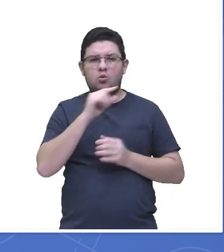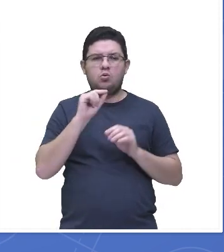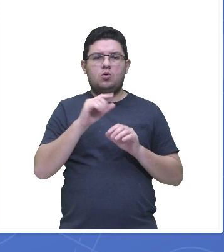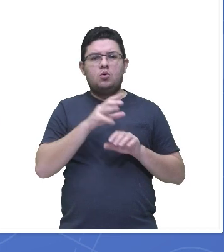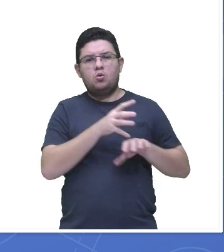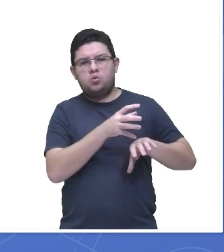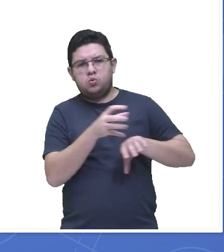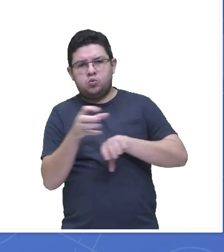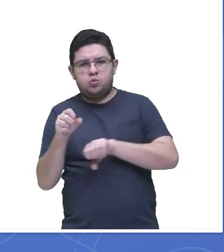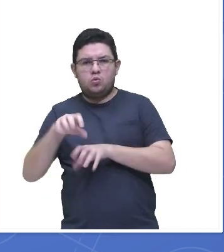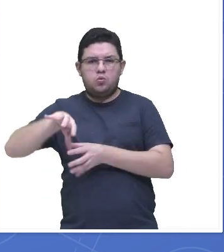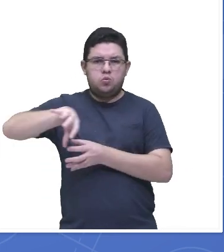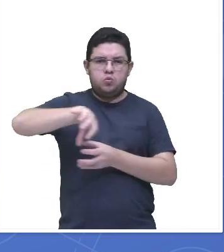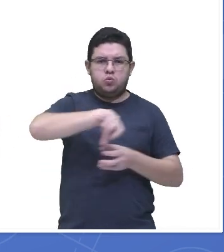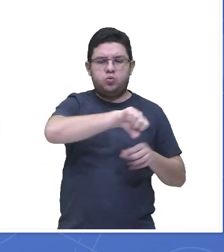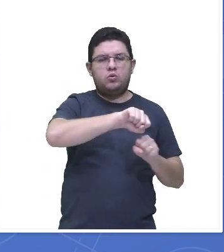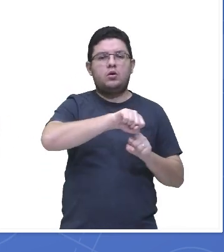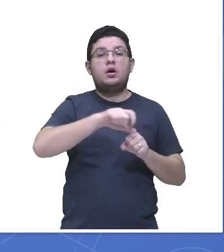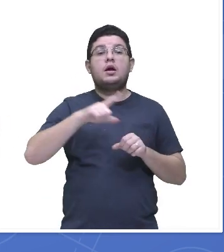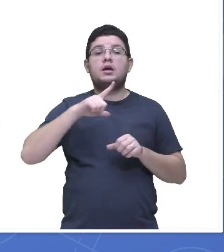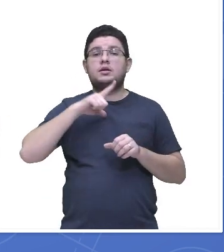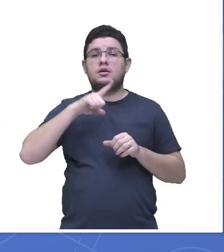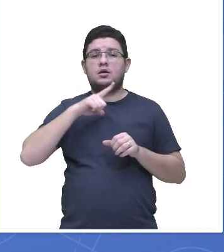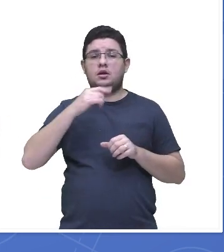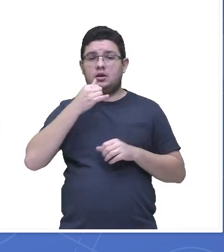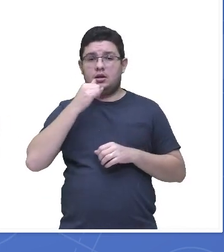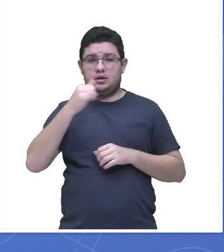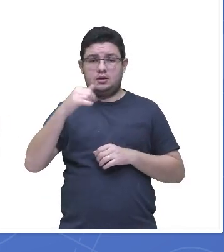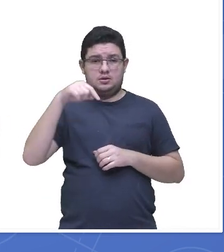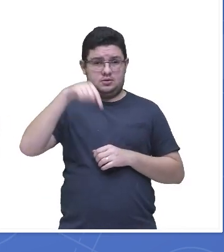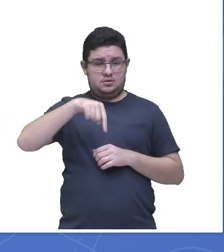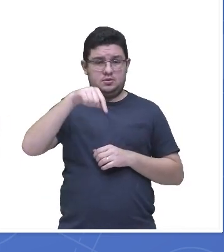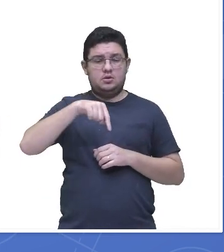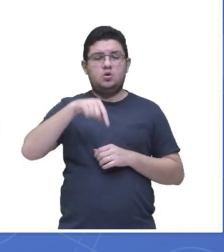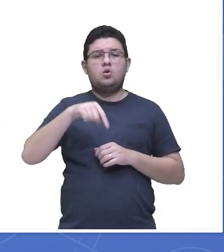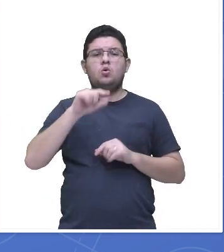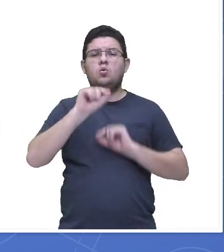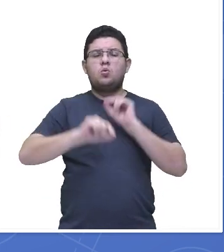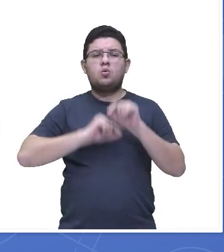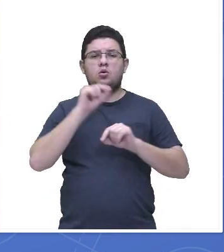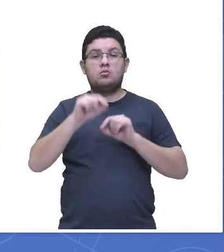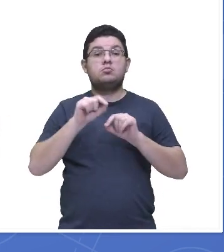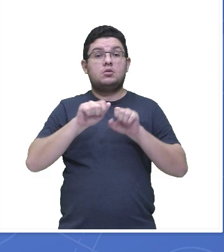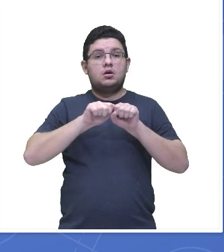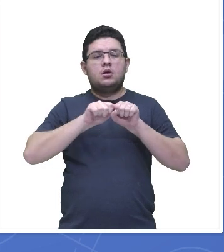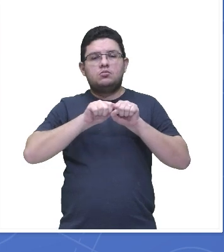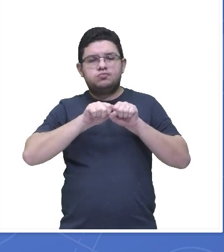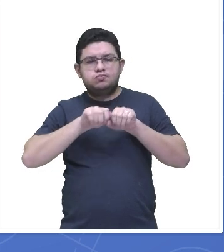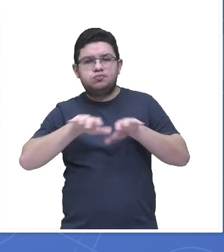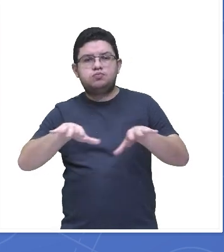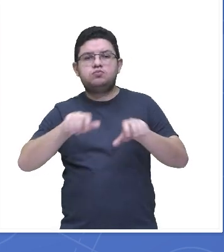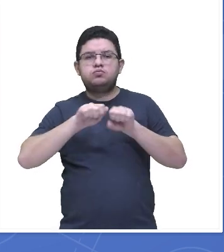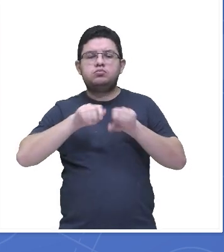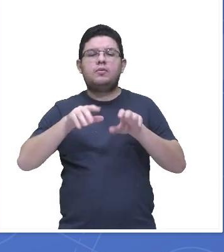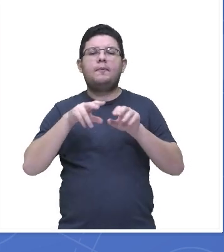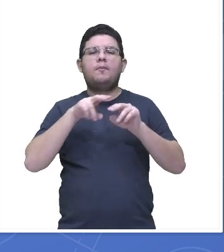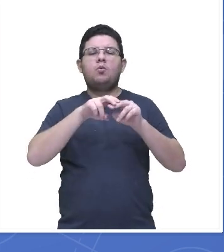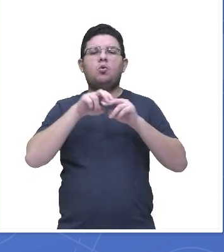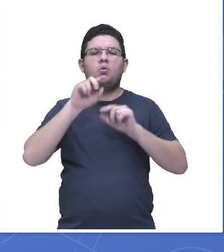a energia térmica que está em movimento, que é o calor, ela propaga-se em virtude da agitação